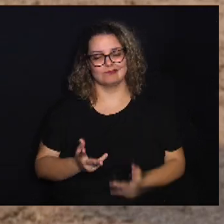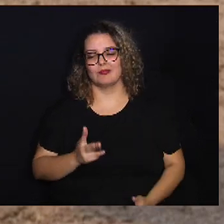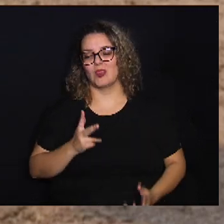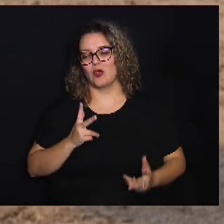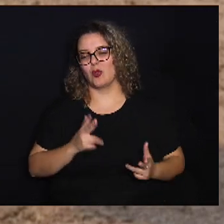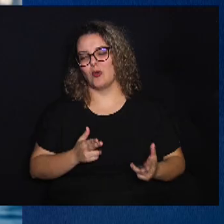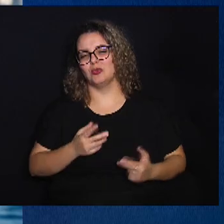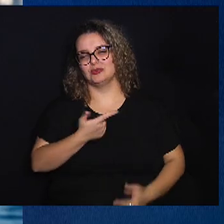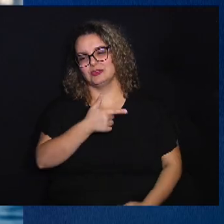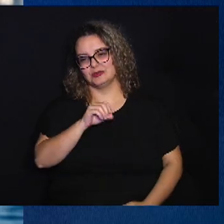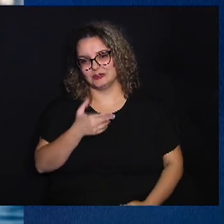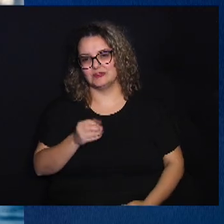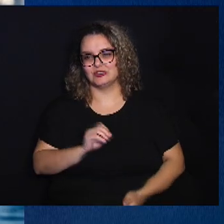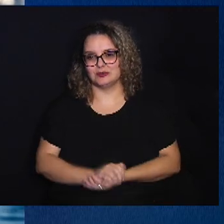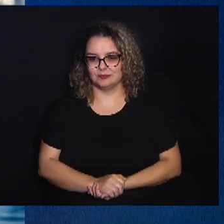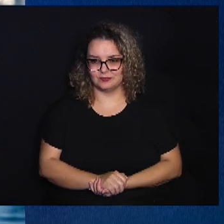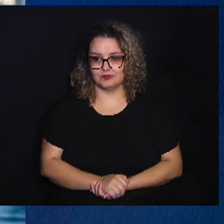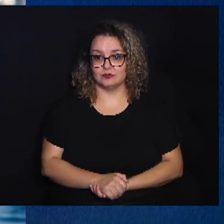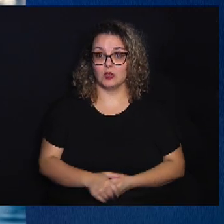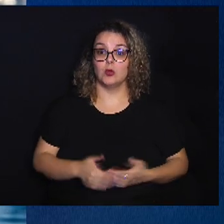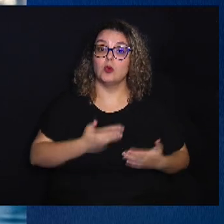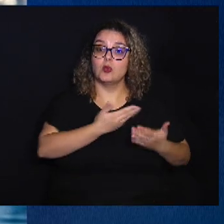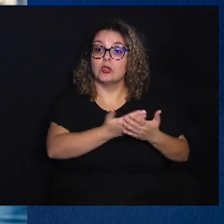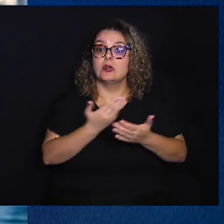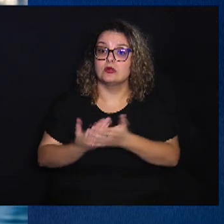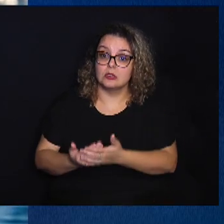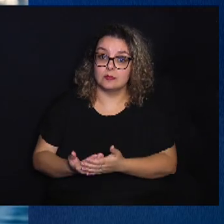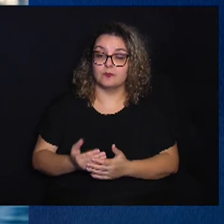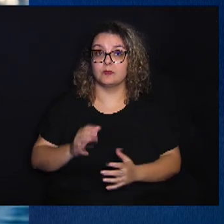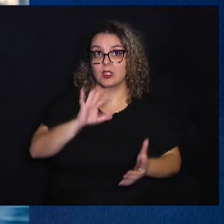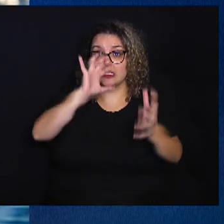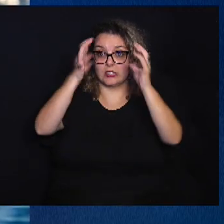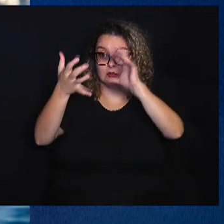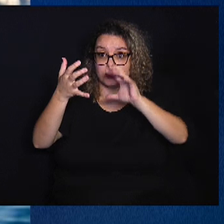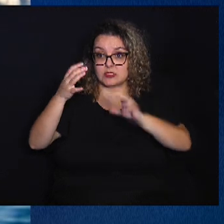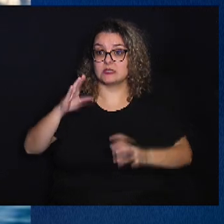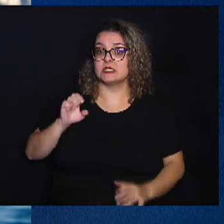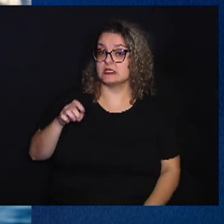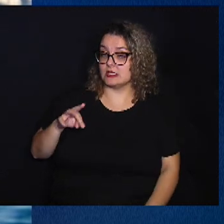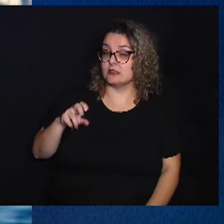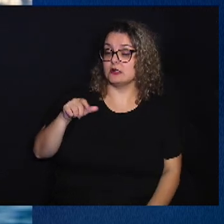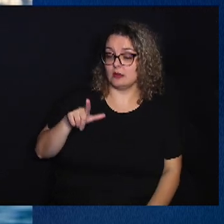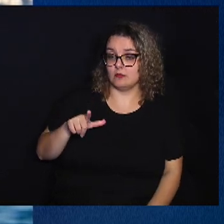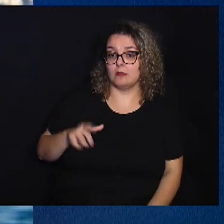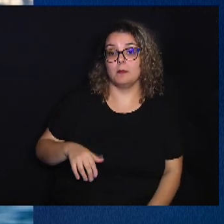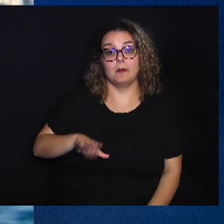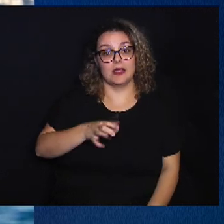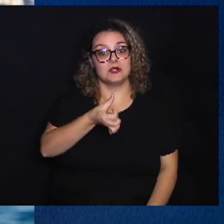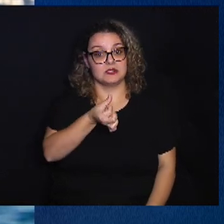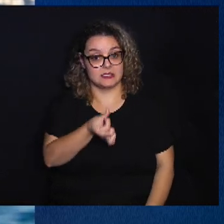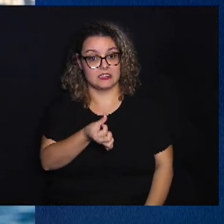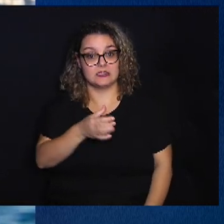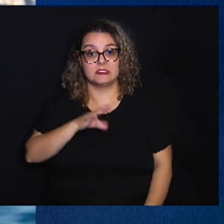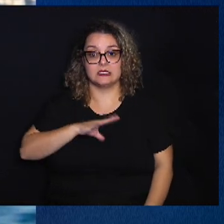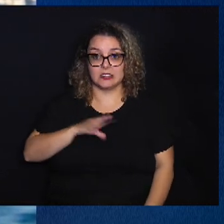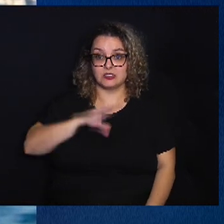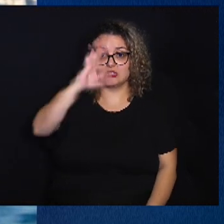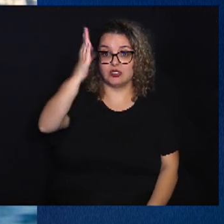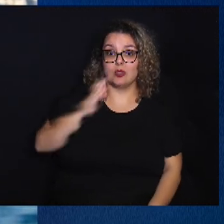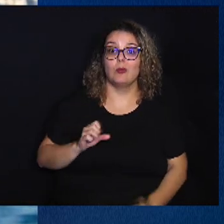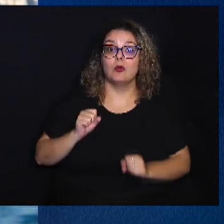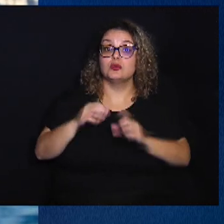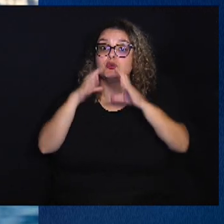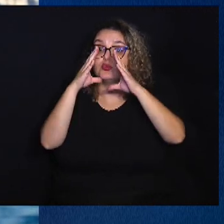de 2020. Um estudo feito pela Climate Central aponta que mais de 6 cidades brasileiras podem